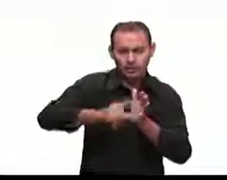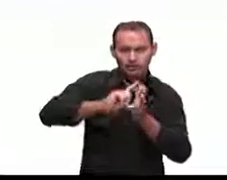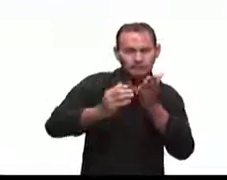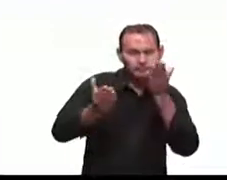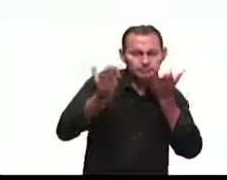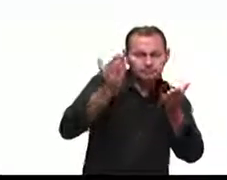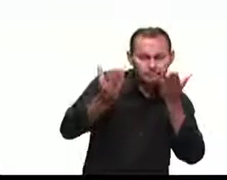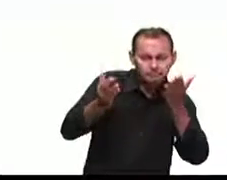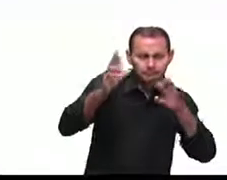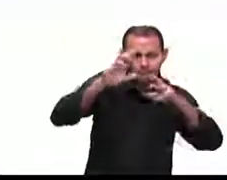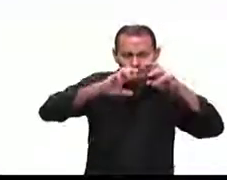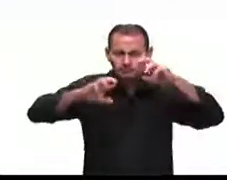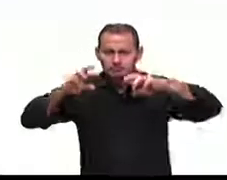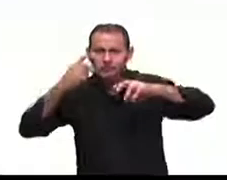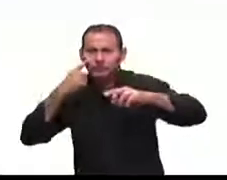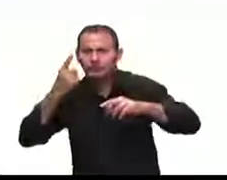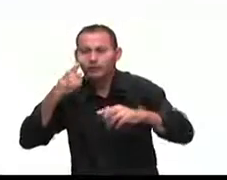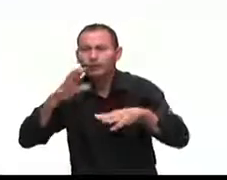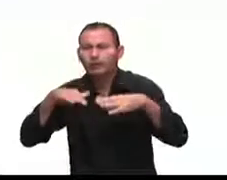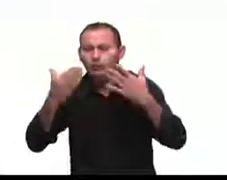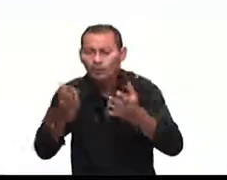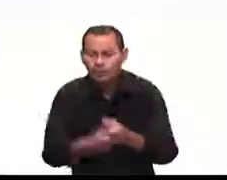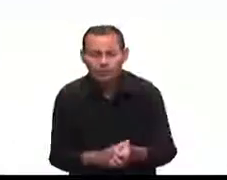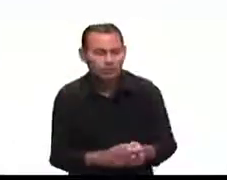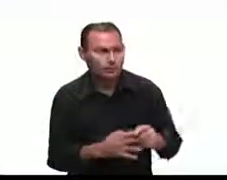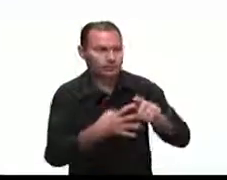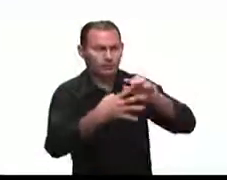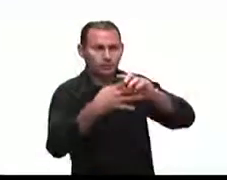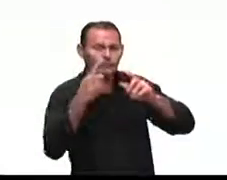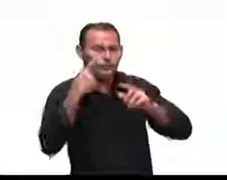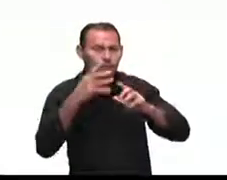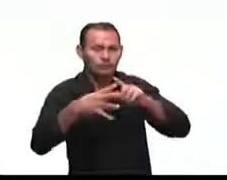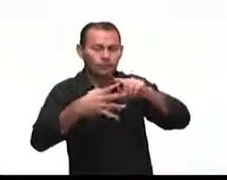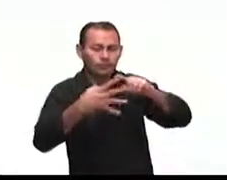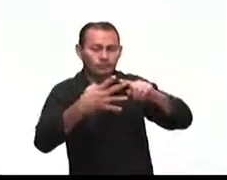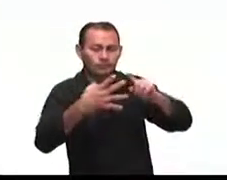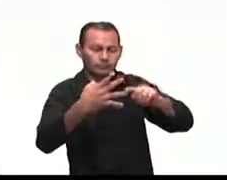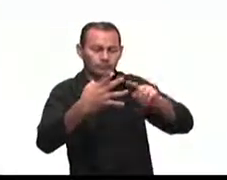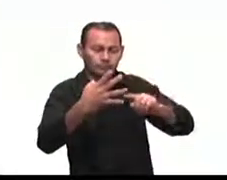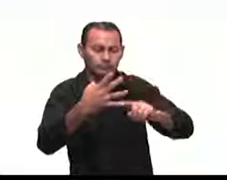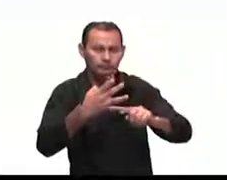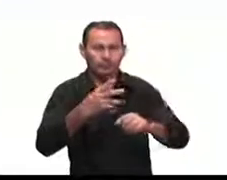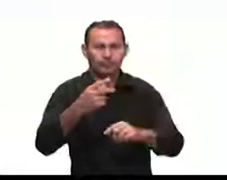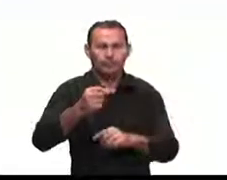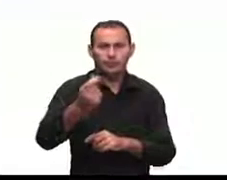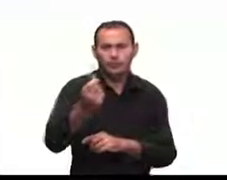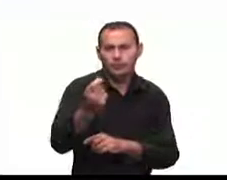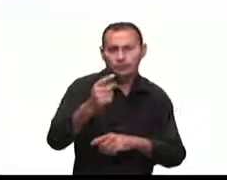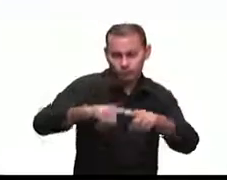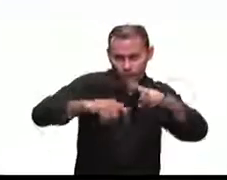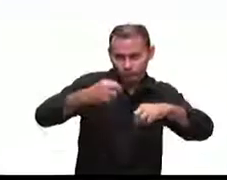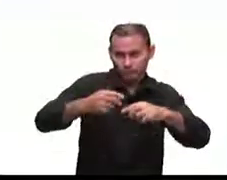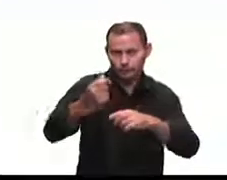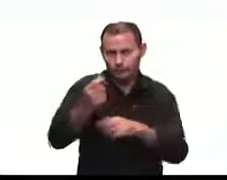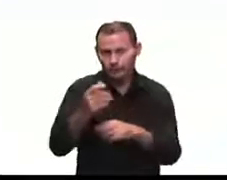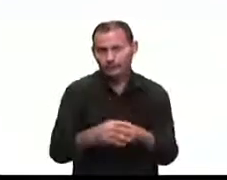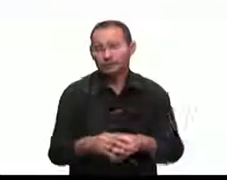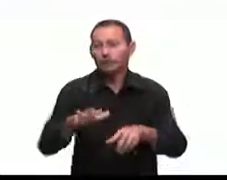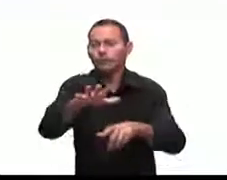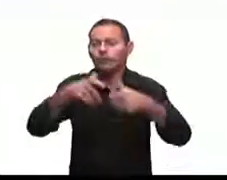os possíveis 4 P's: produto, preço, praça,